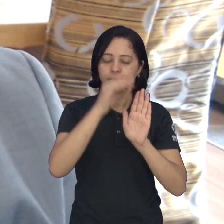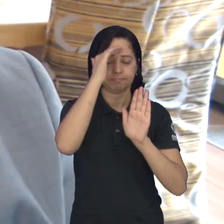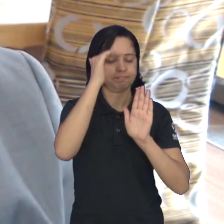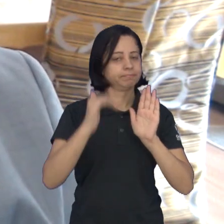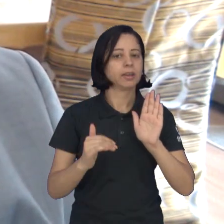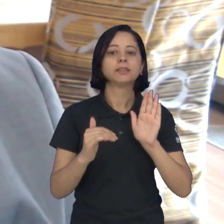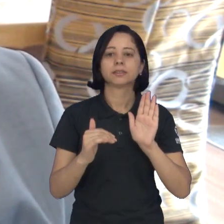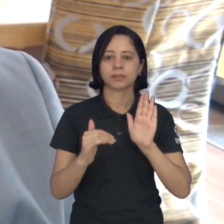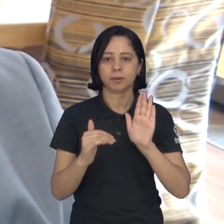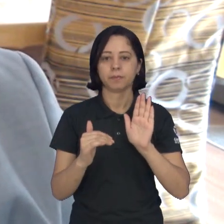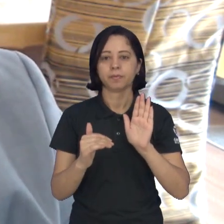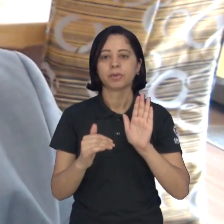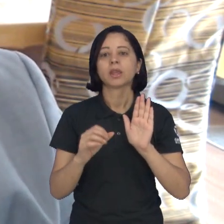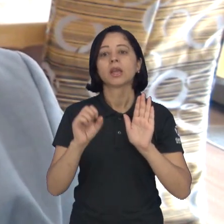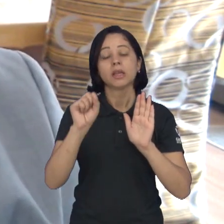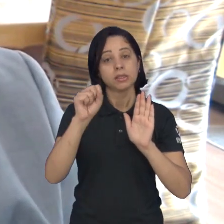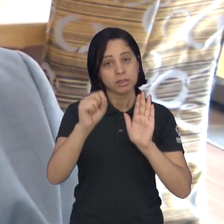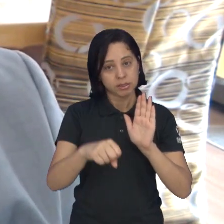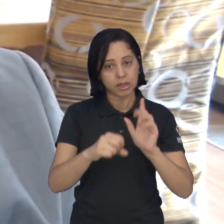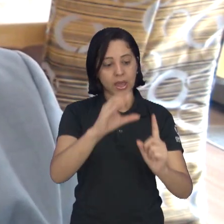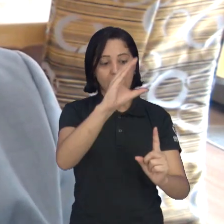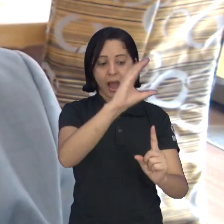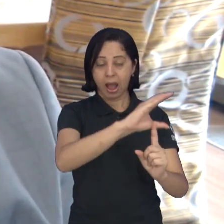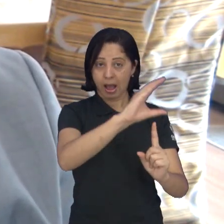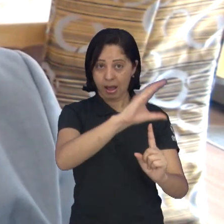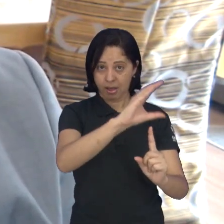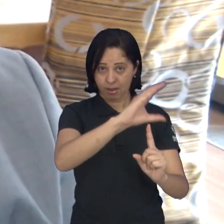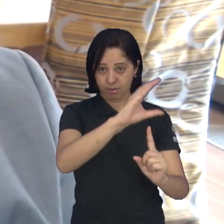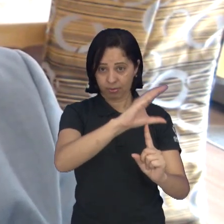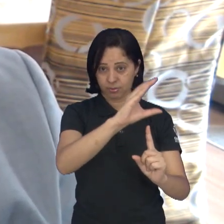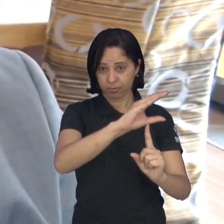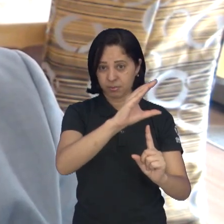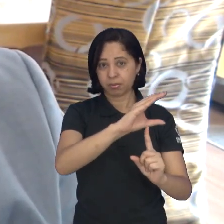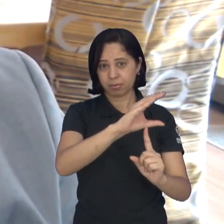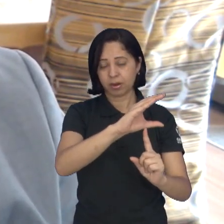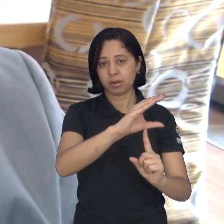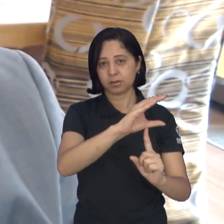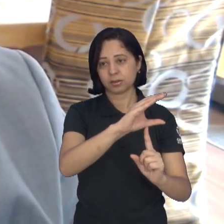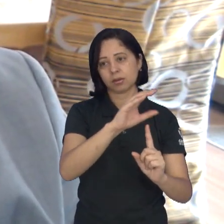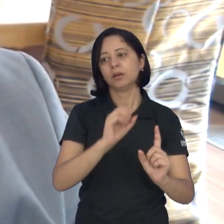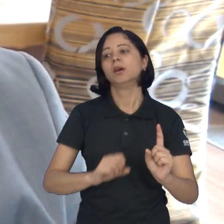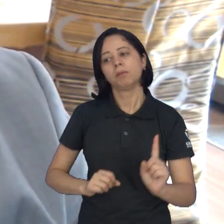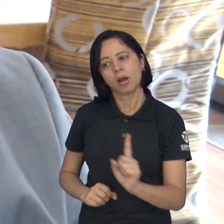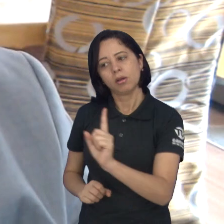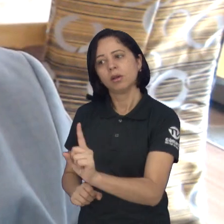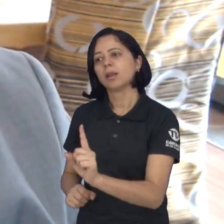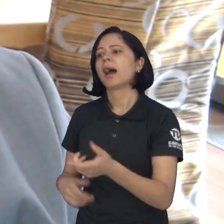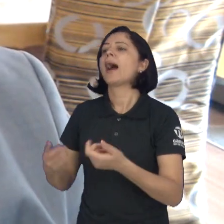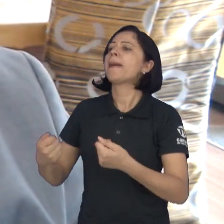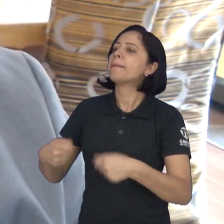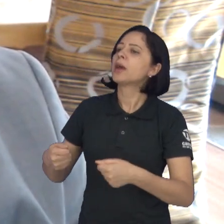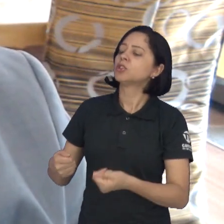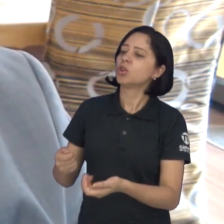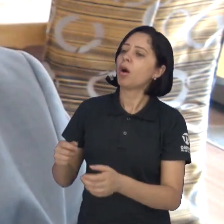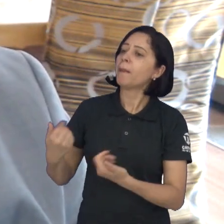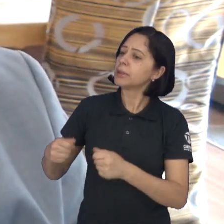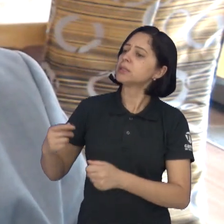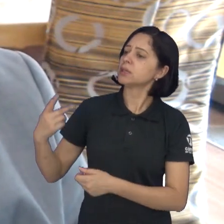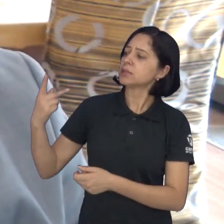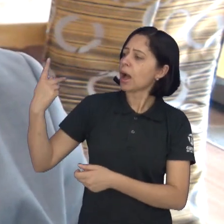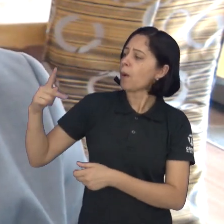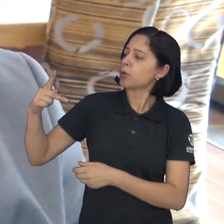perfeitamente possível o consumidor requerer para a empresa cumprimento da oferta e, caso seja